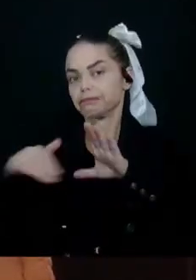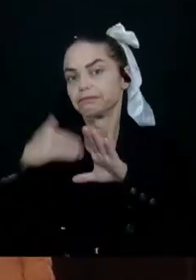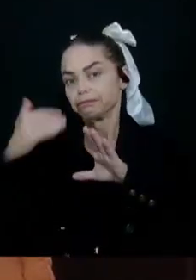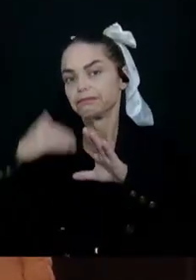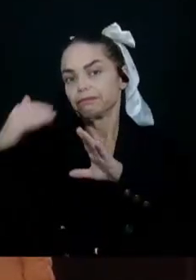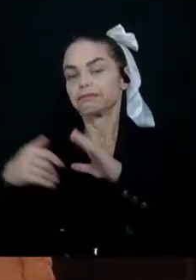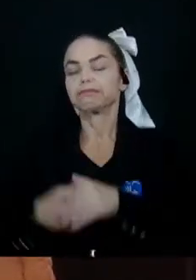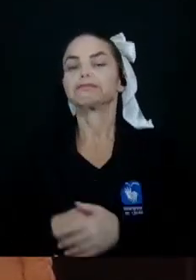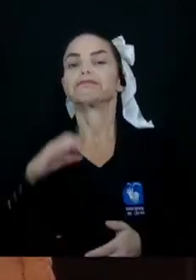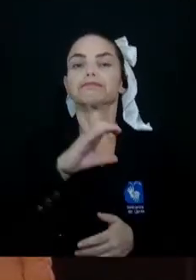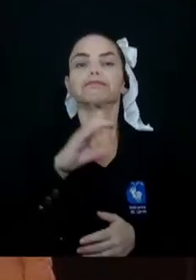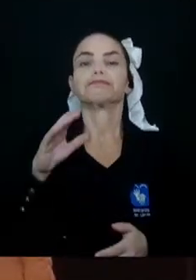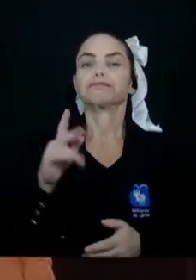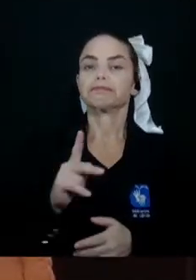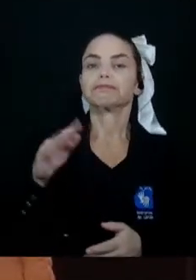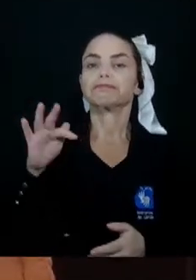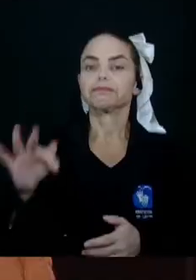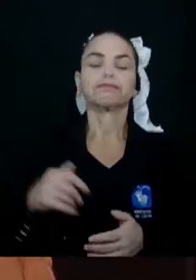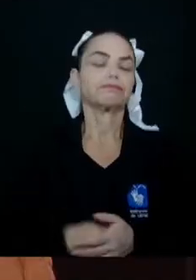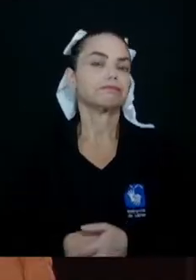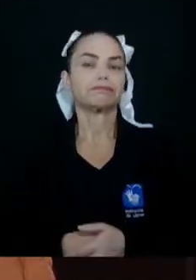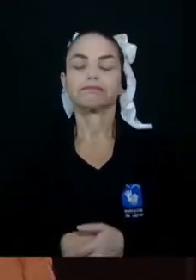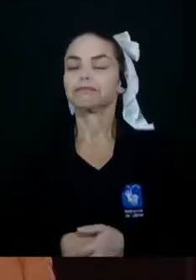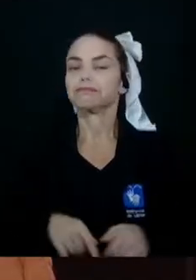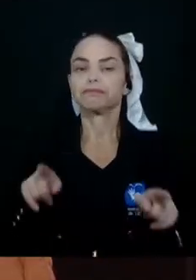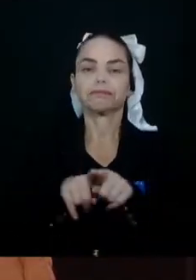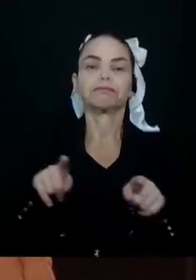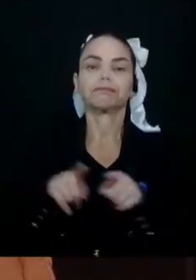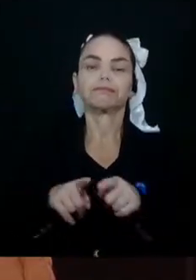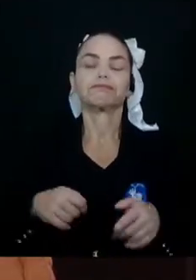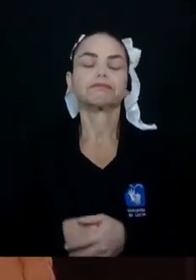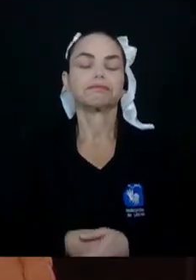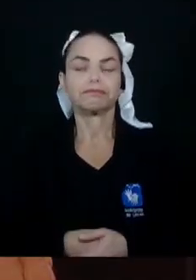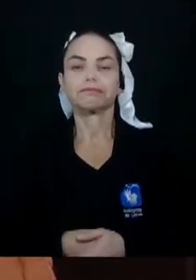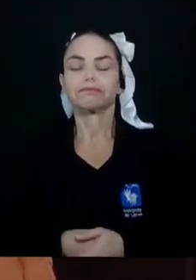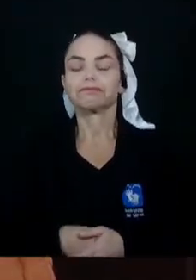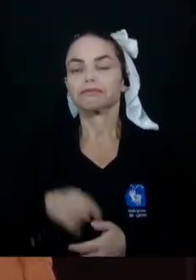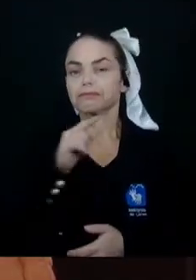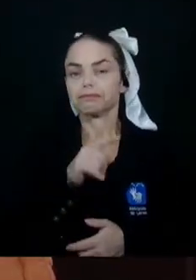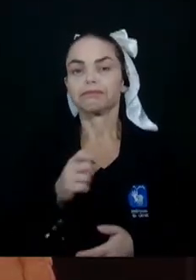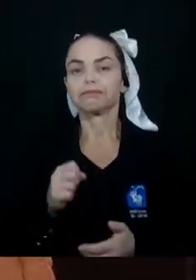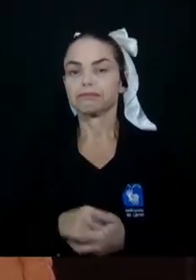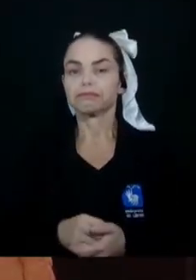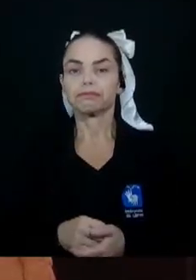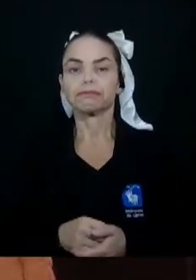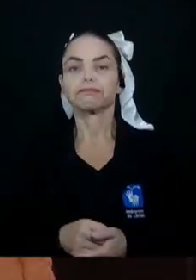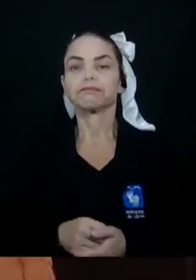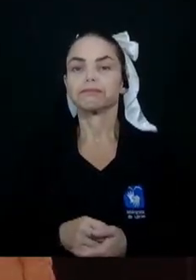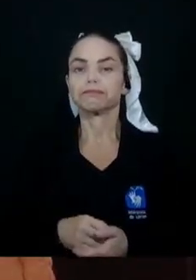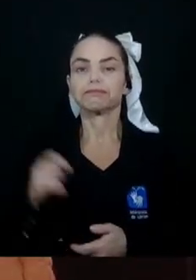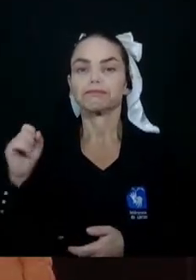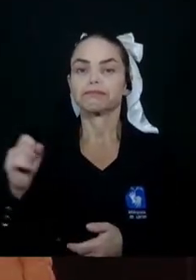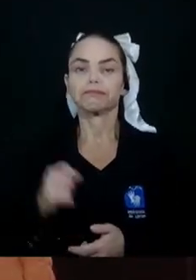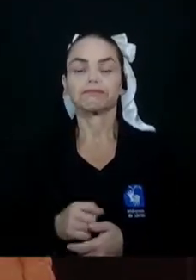coisas aleatórias, também pode ser que aquilo ali seja algo que venha